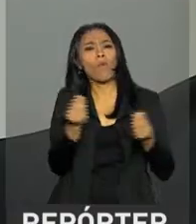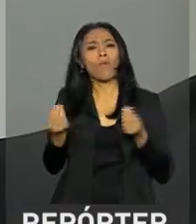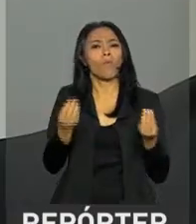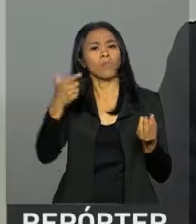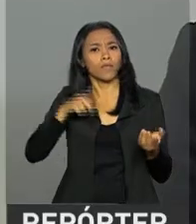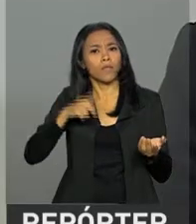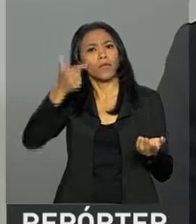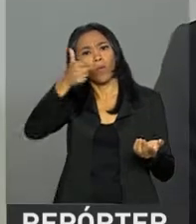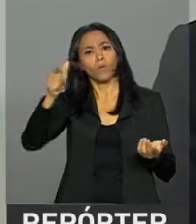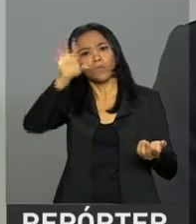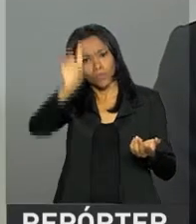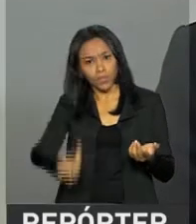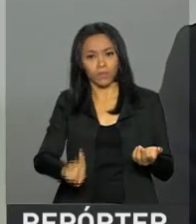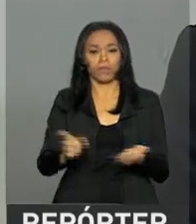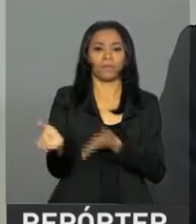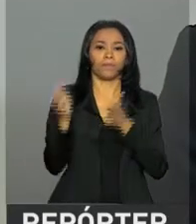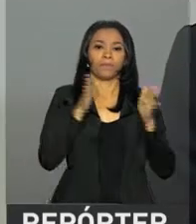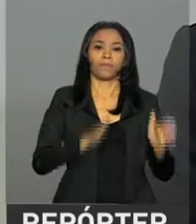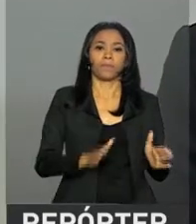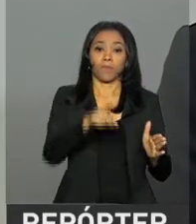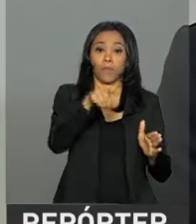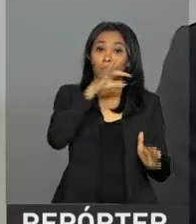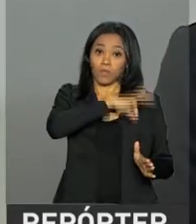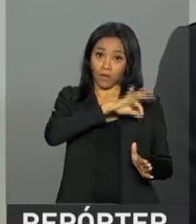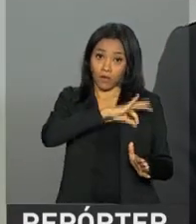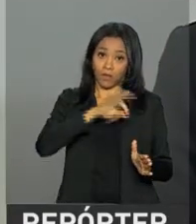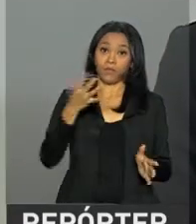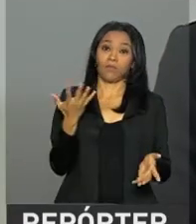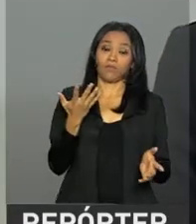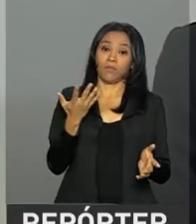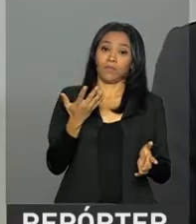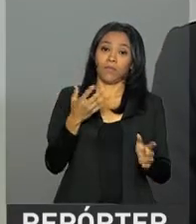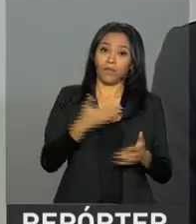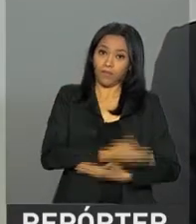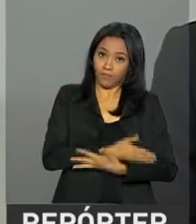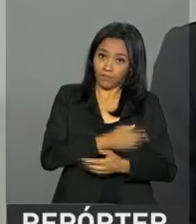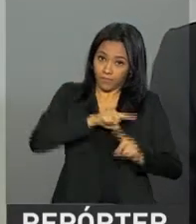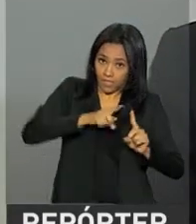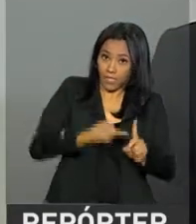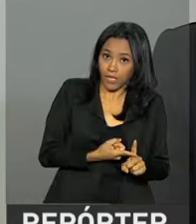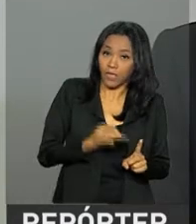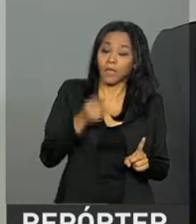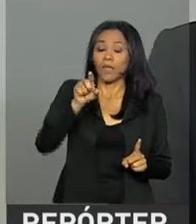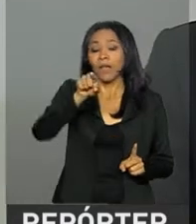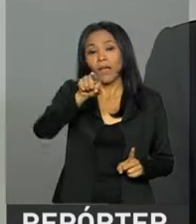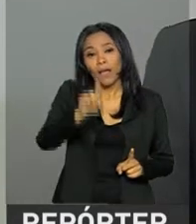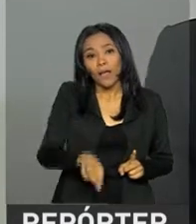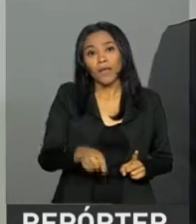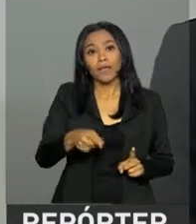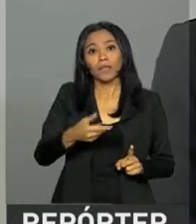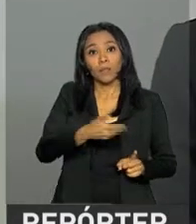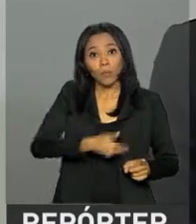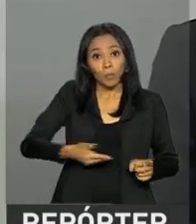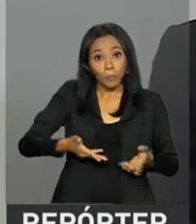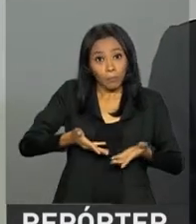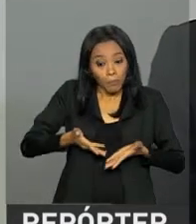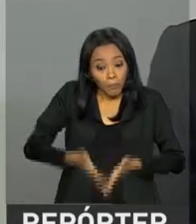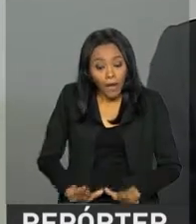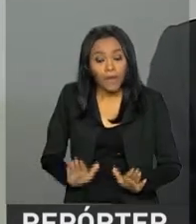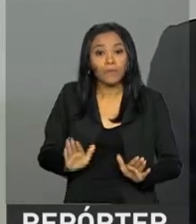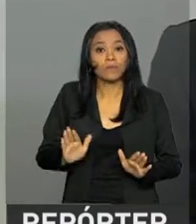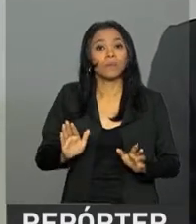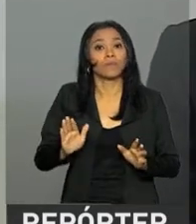benefício salário maternidade é um benefício voltado tanto para o fato gerador parto como também para